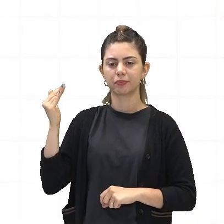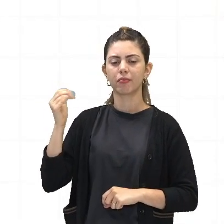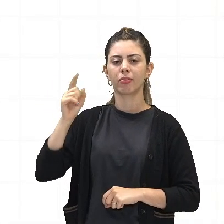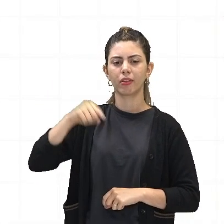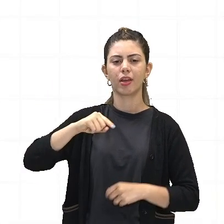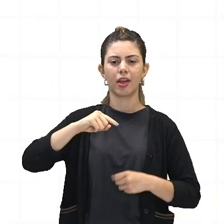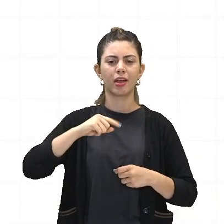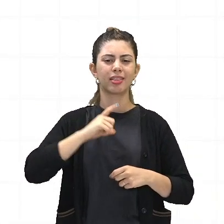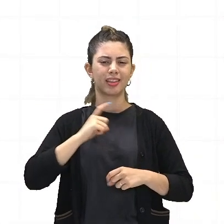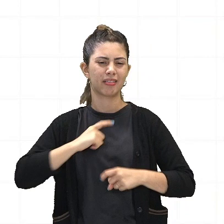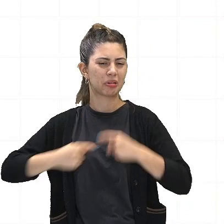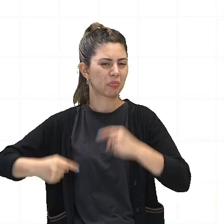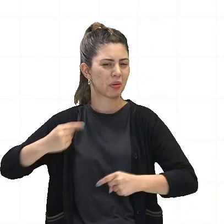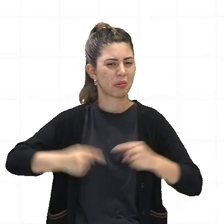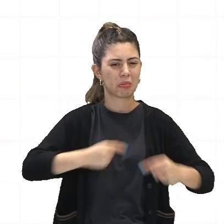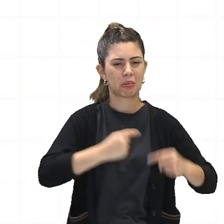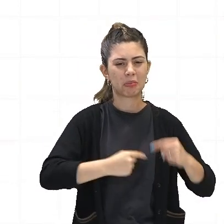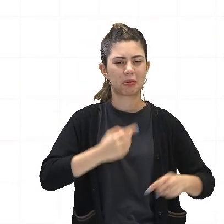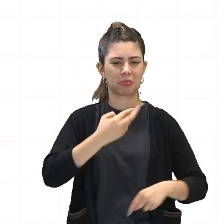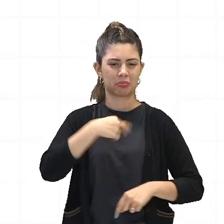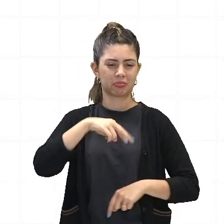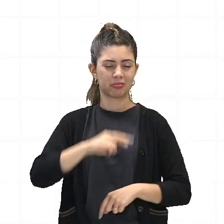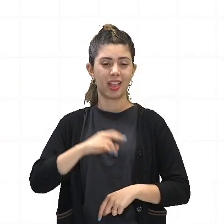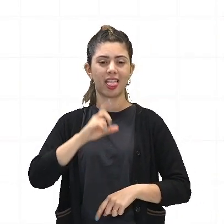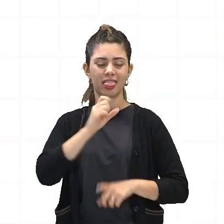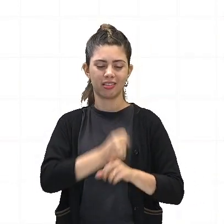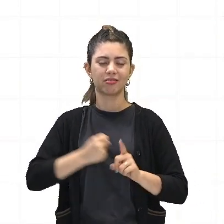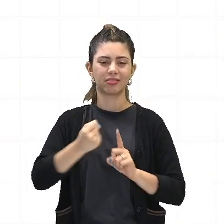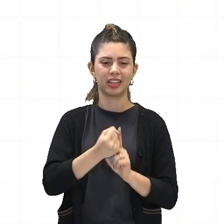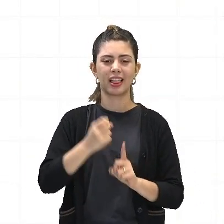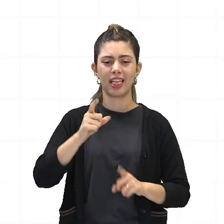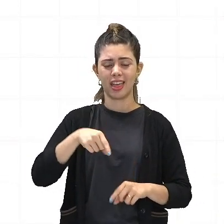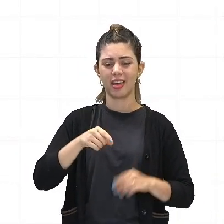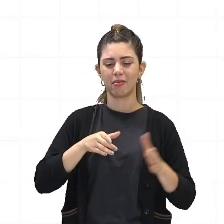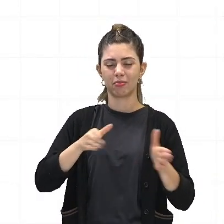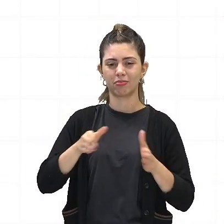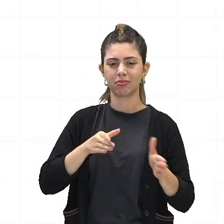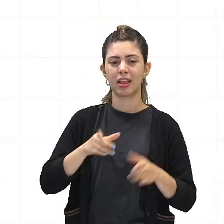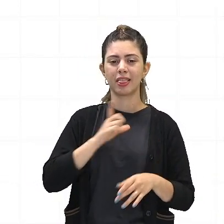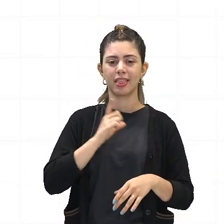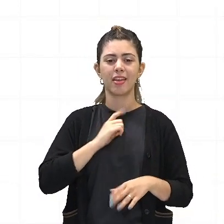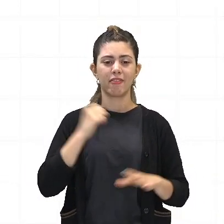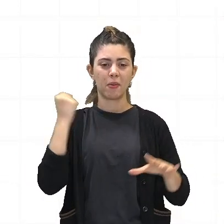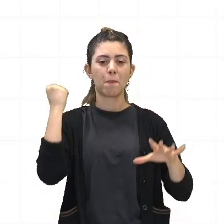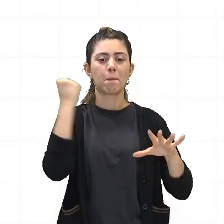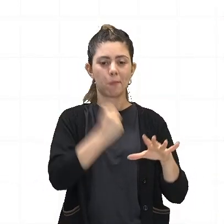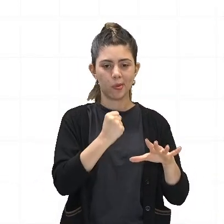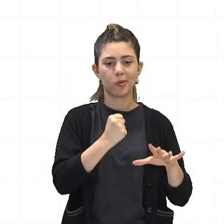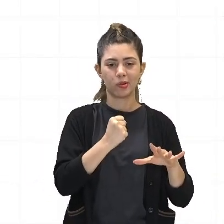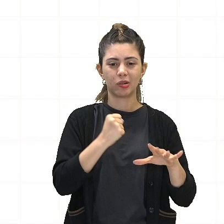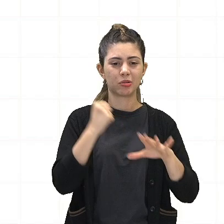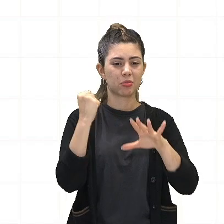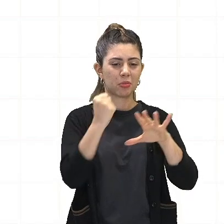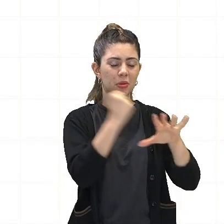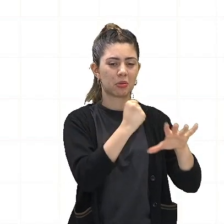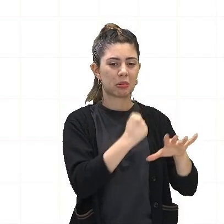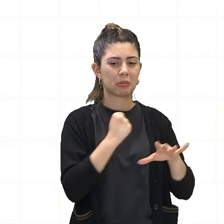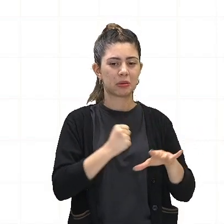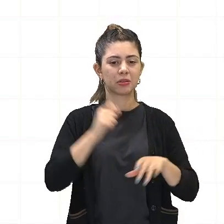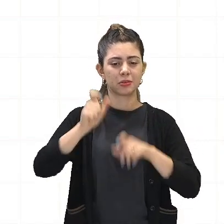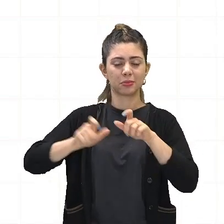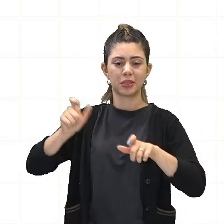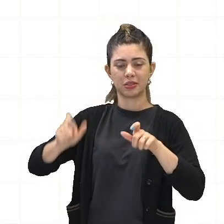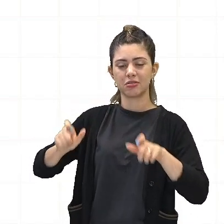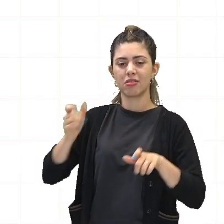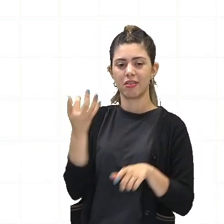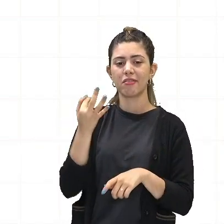vão questionar as práticas da Igreja Católica. E então isso vai gerar conflitos. Um